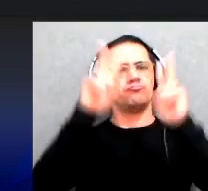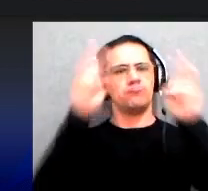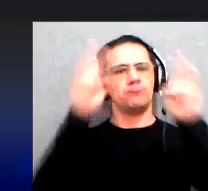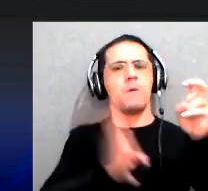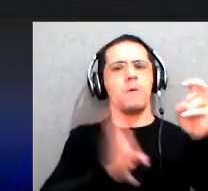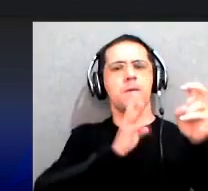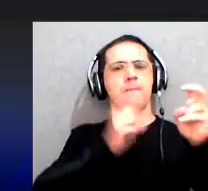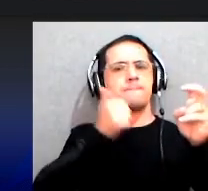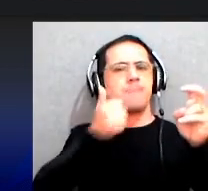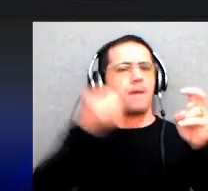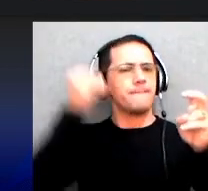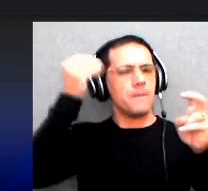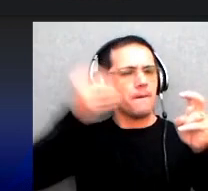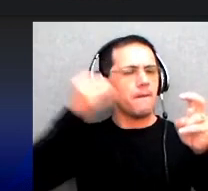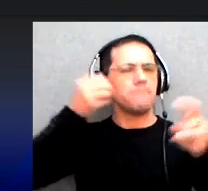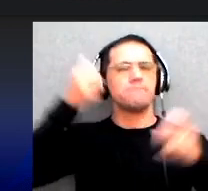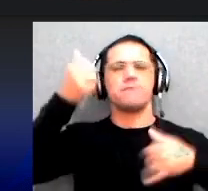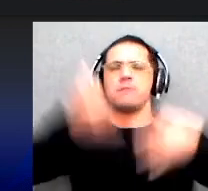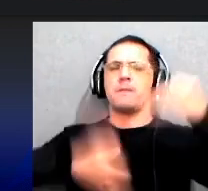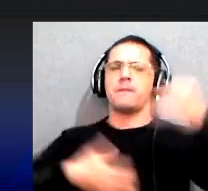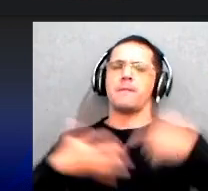com uma bela palestra. Muito obrigado.